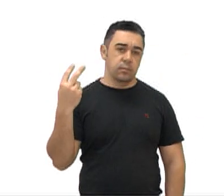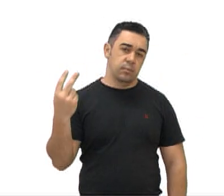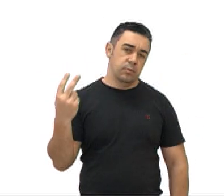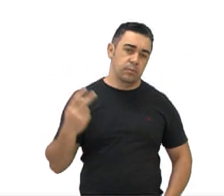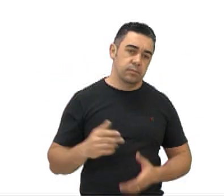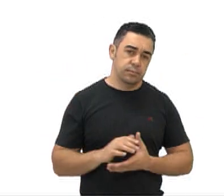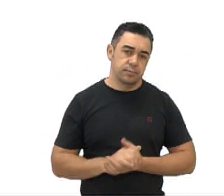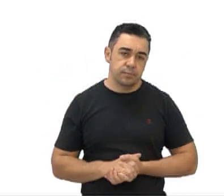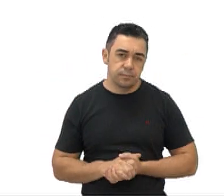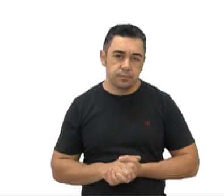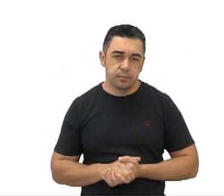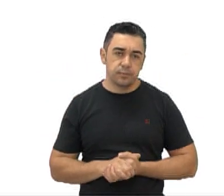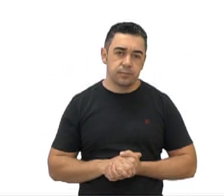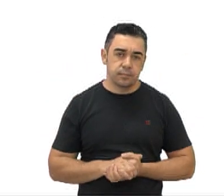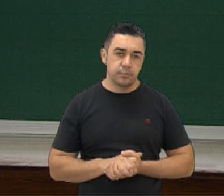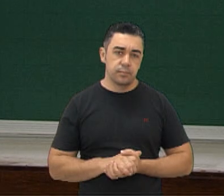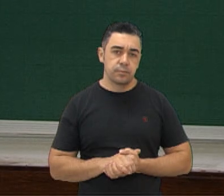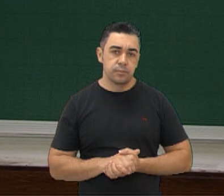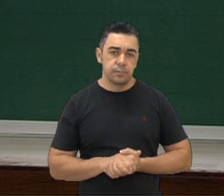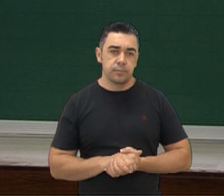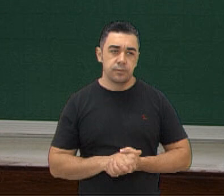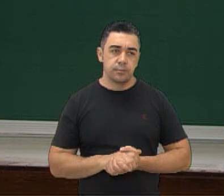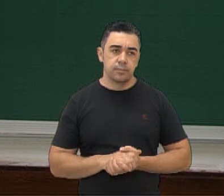x, igual a 2.